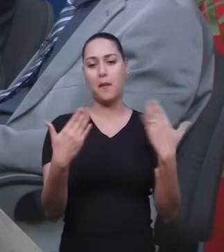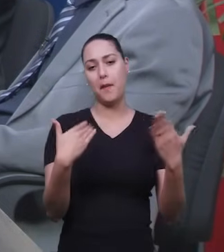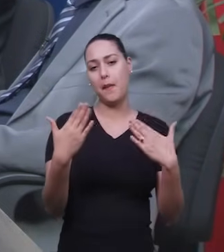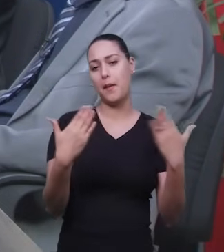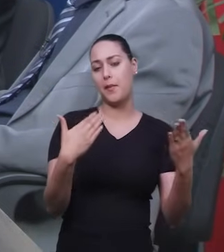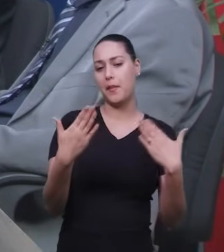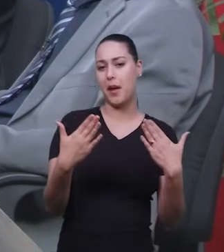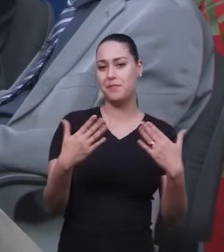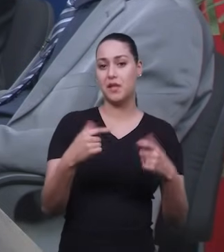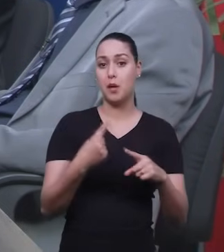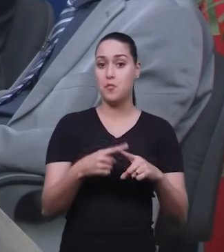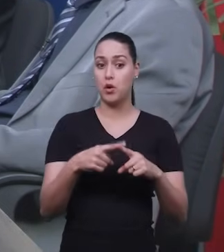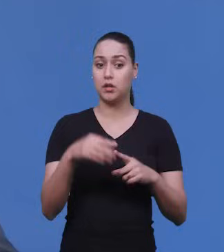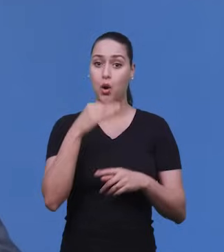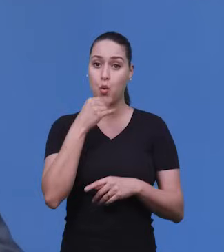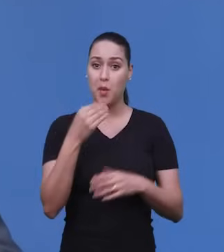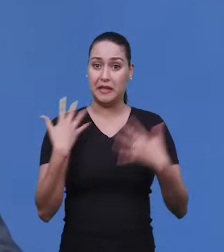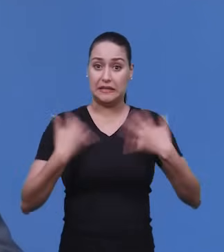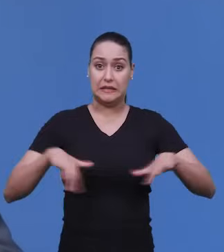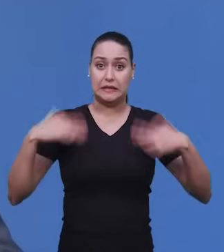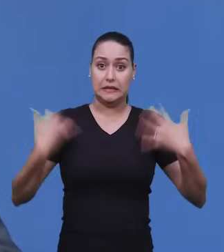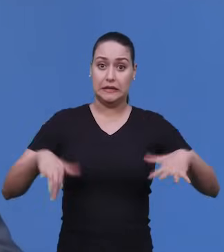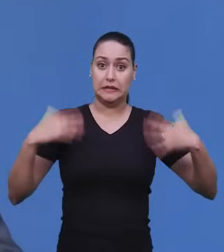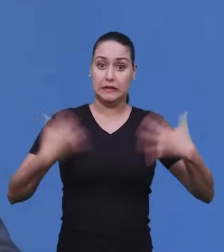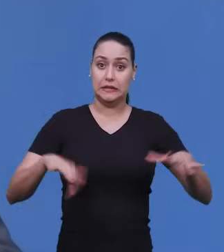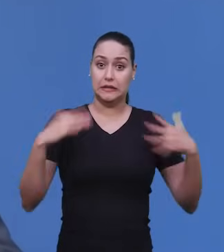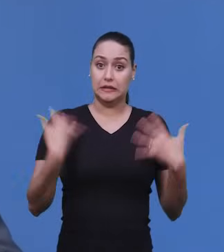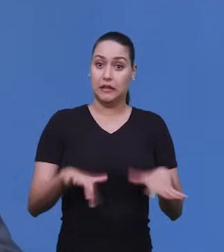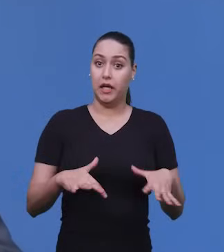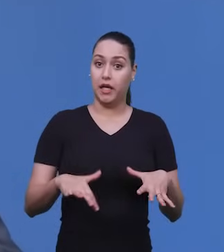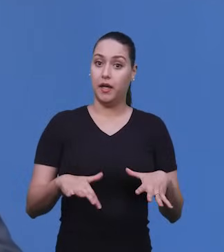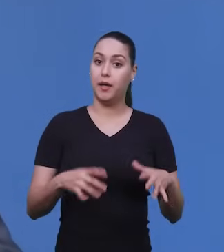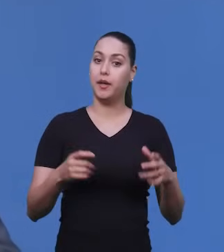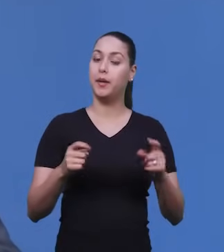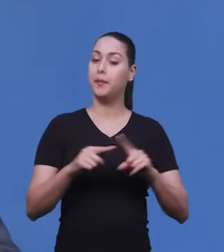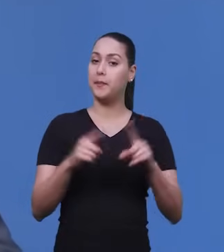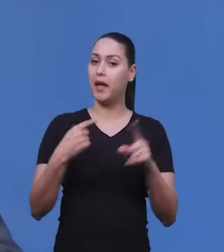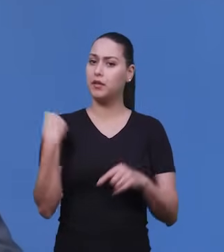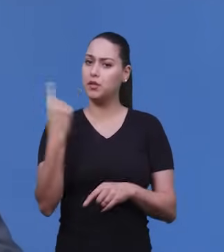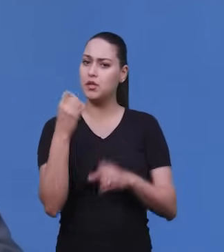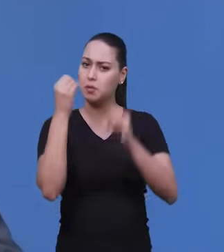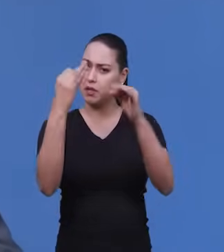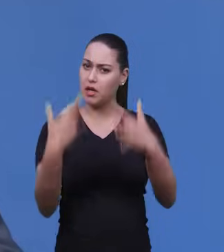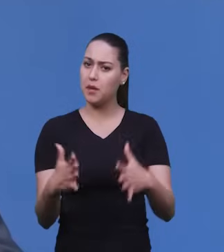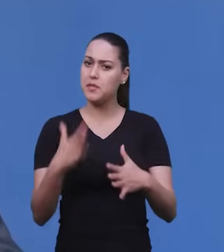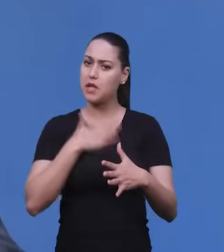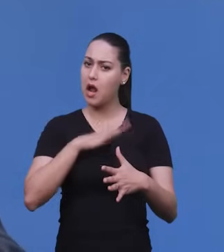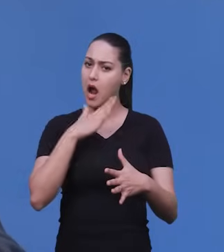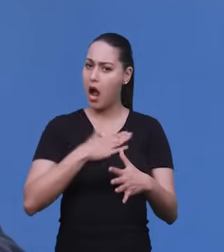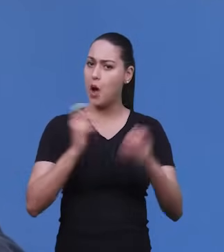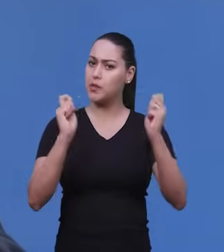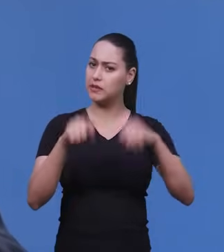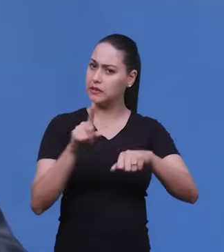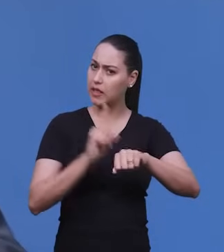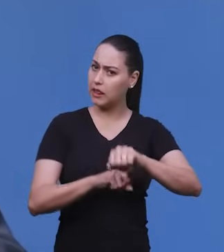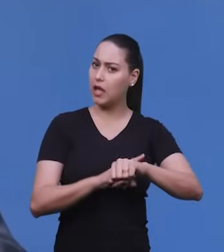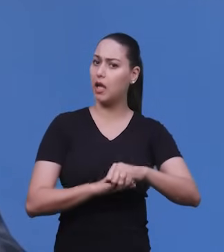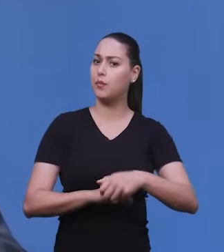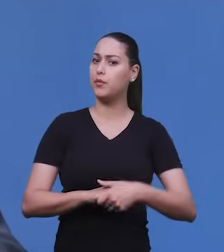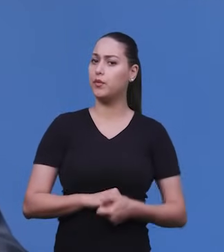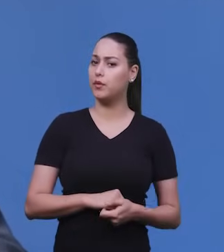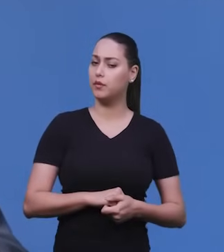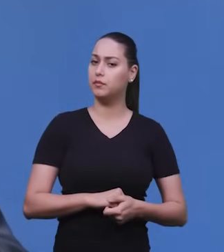que ainda havia tempo dele voltar, né? E ali no final